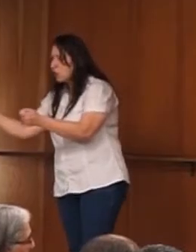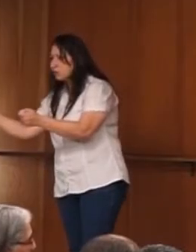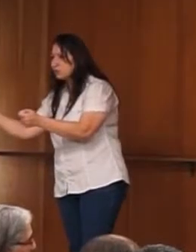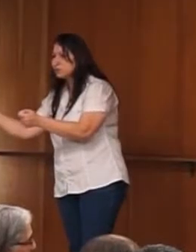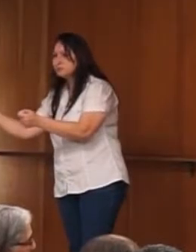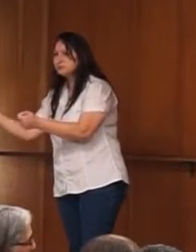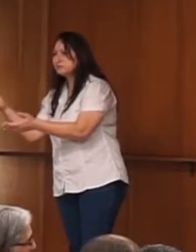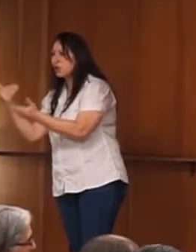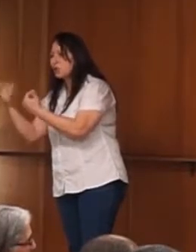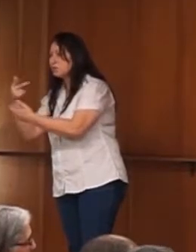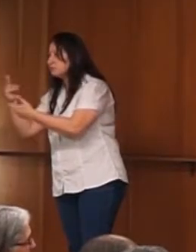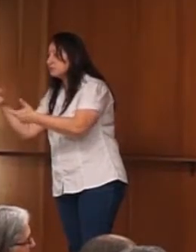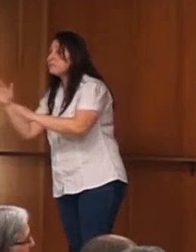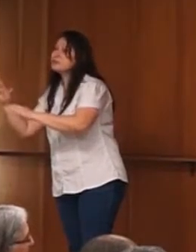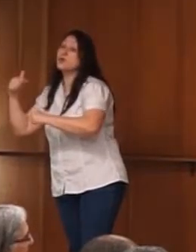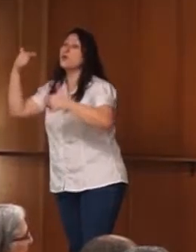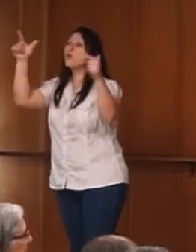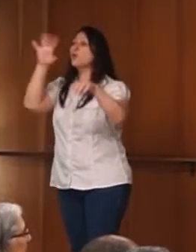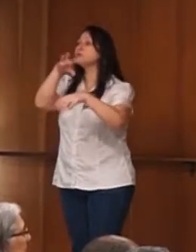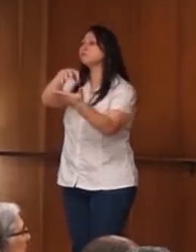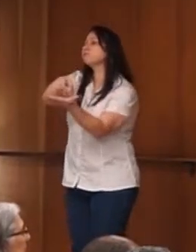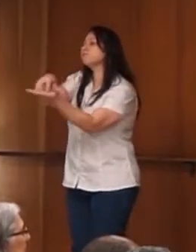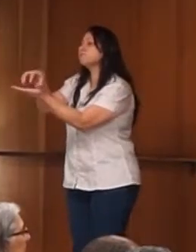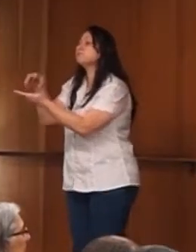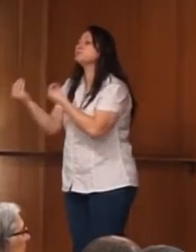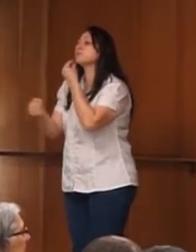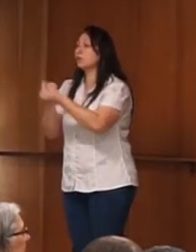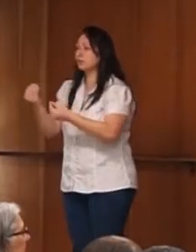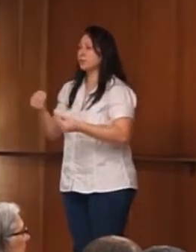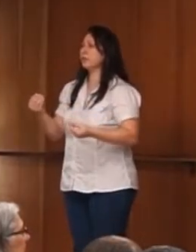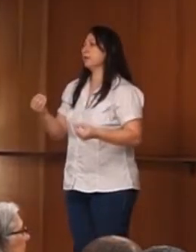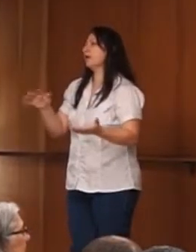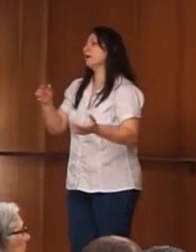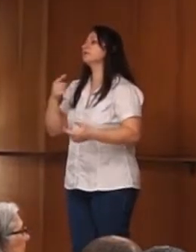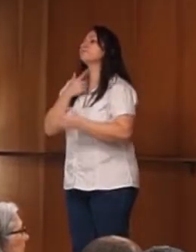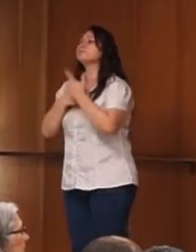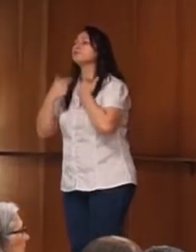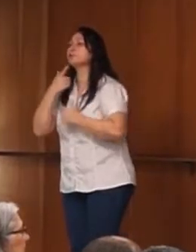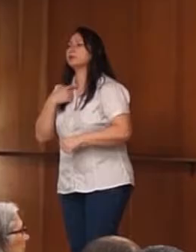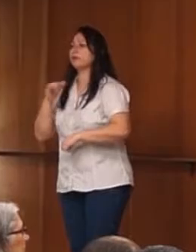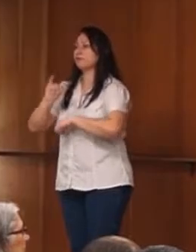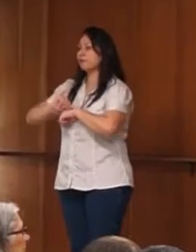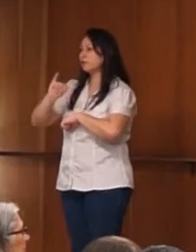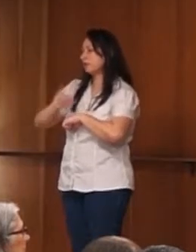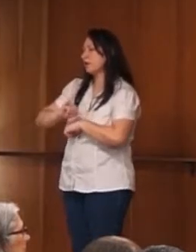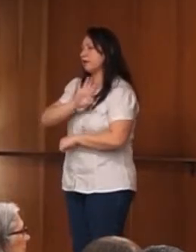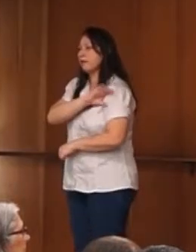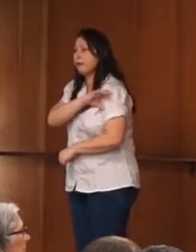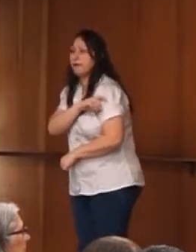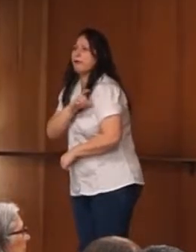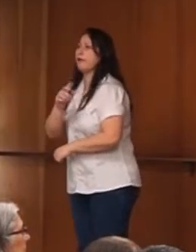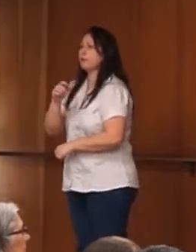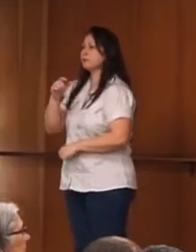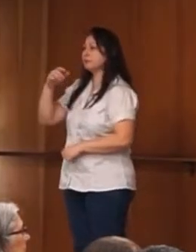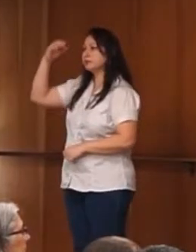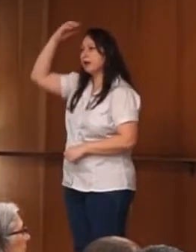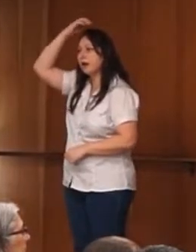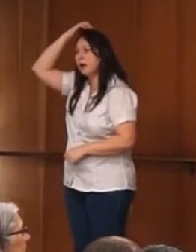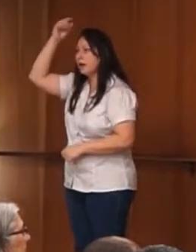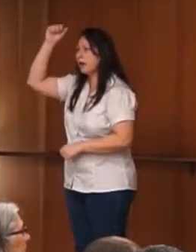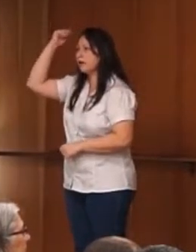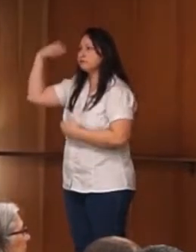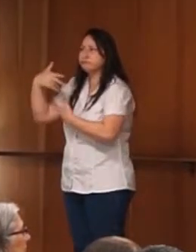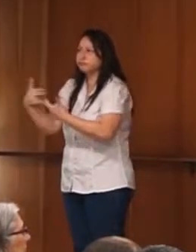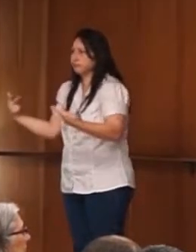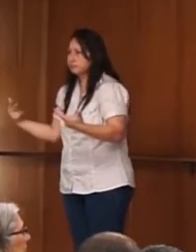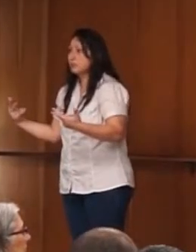afirmativa para quem deseja ter bandejão, por exemplo, Volta Redonda, Campos, Angra dos Reis, etc., etc. Então, as pessoas, muitas vezes, estão